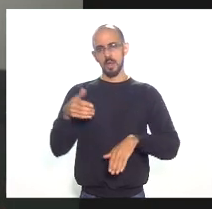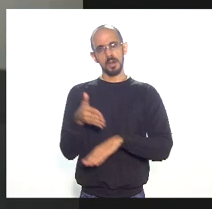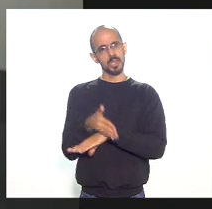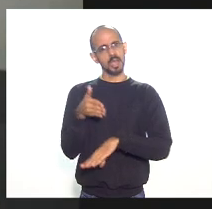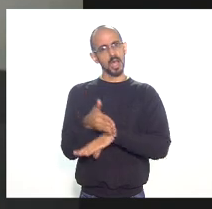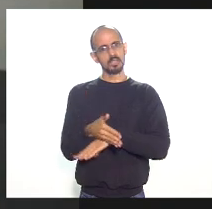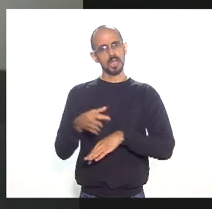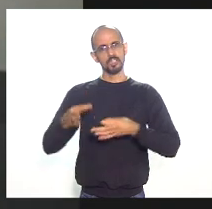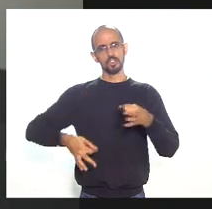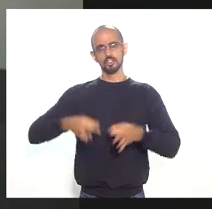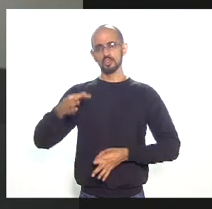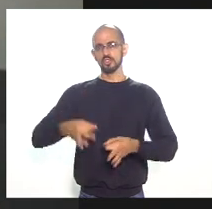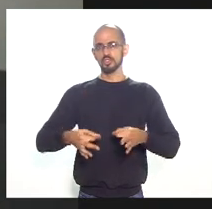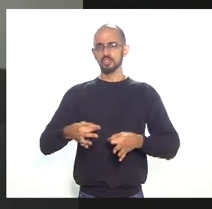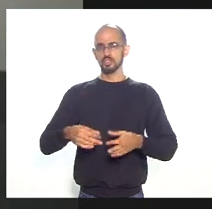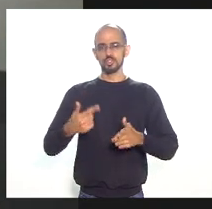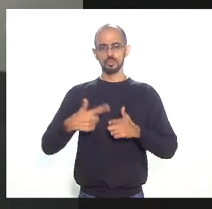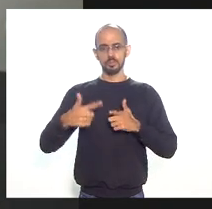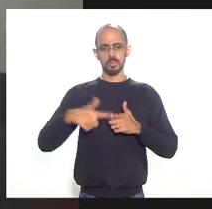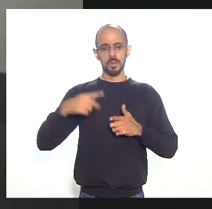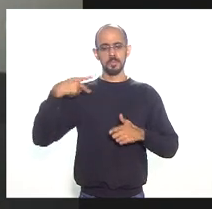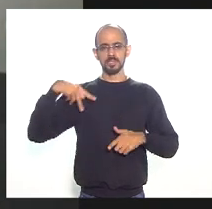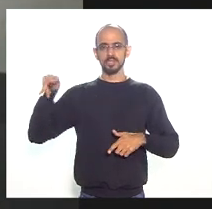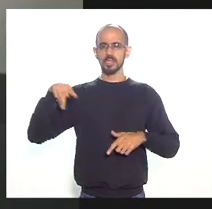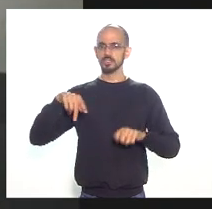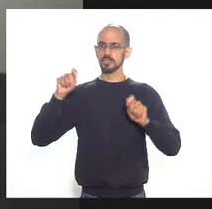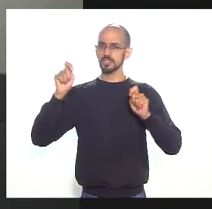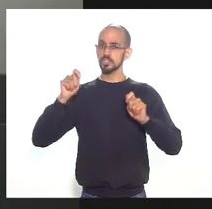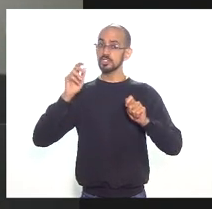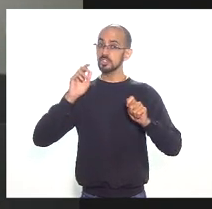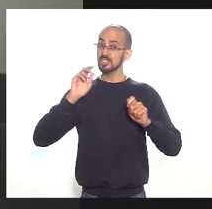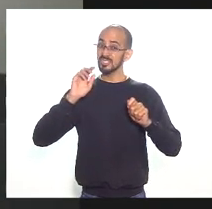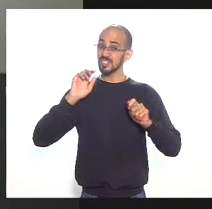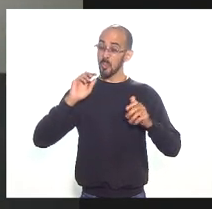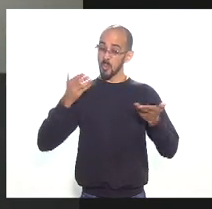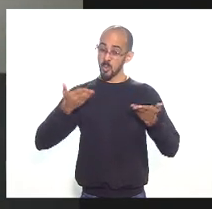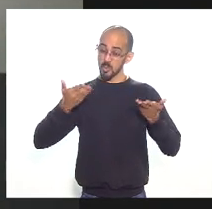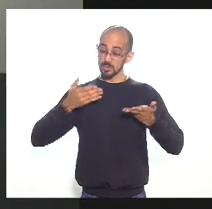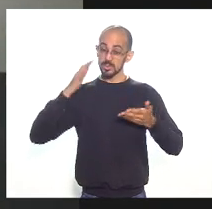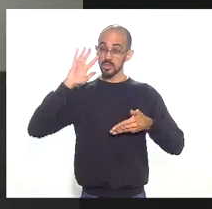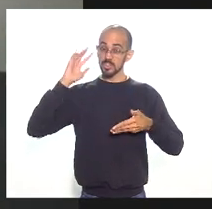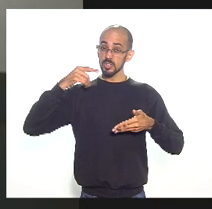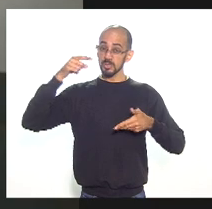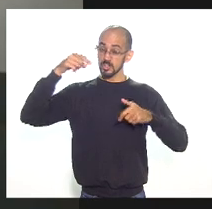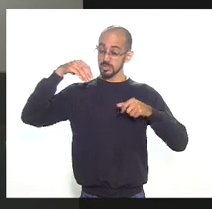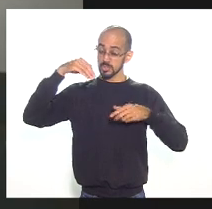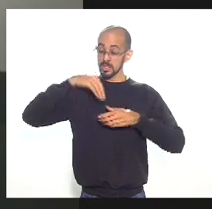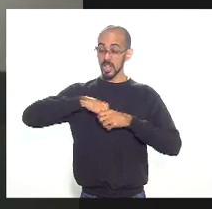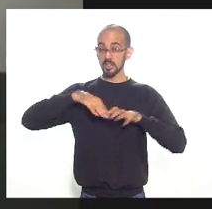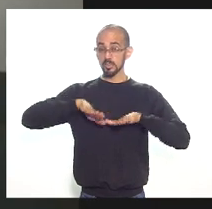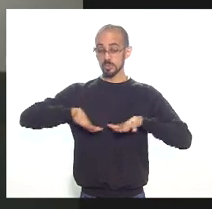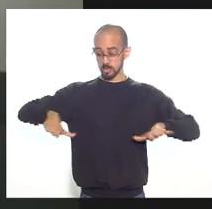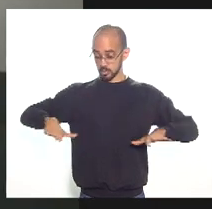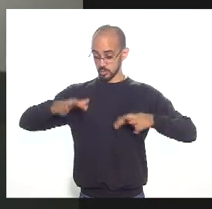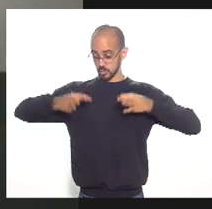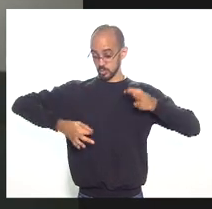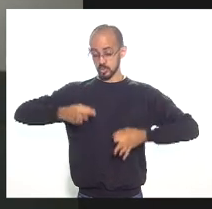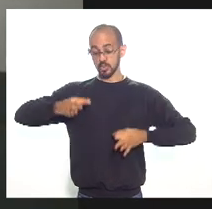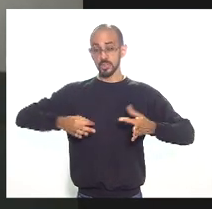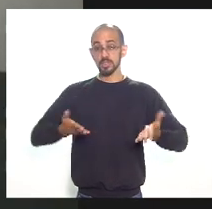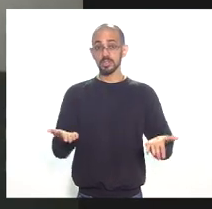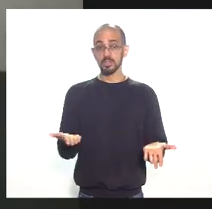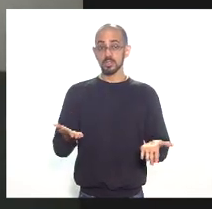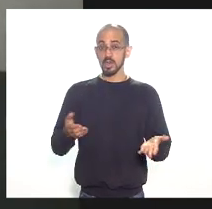justiça nos seus problemas que são resolvidos via justiça. Então, a gente causa um